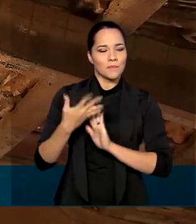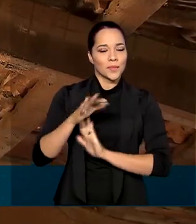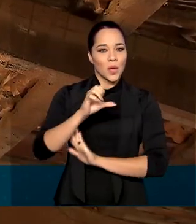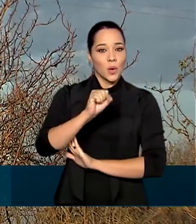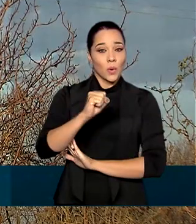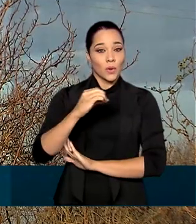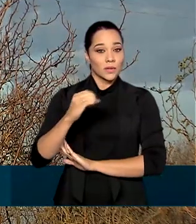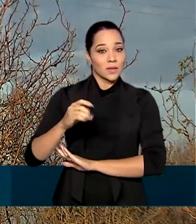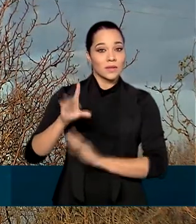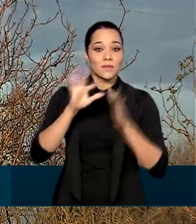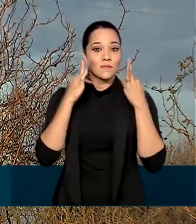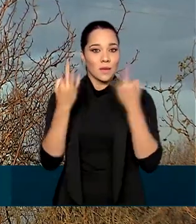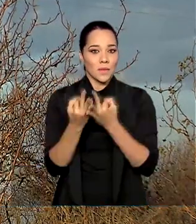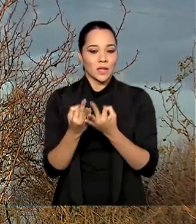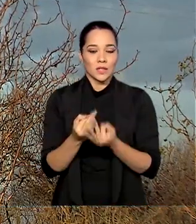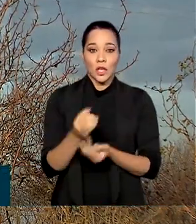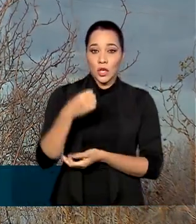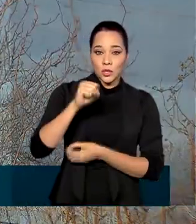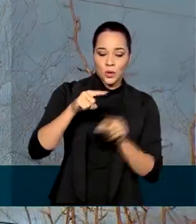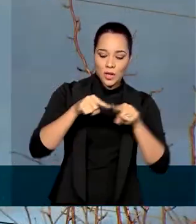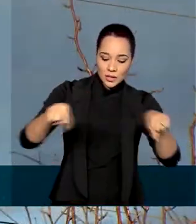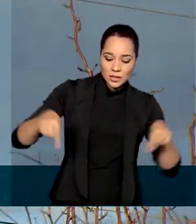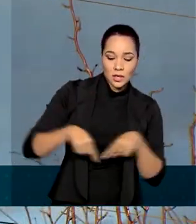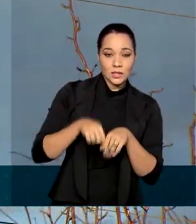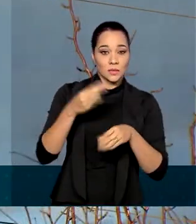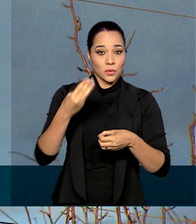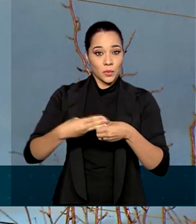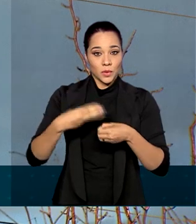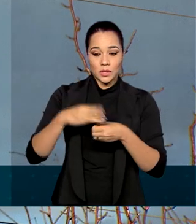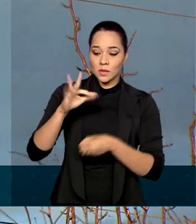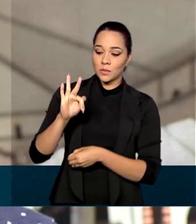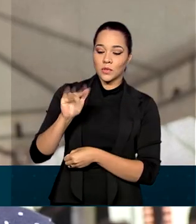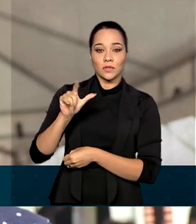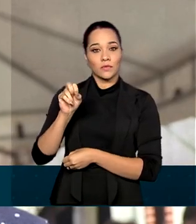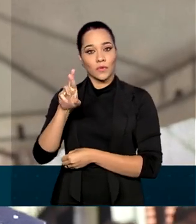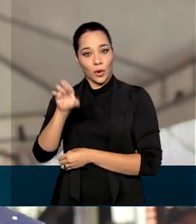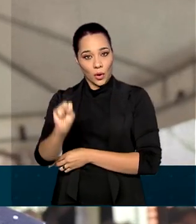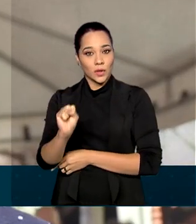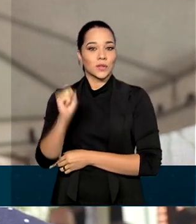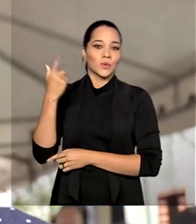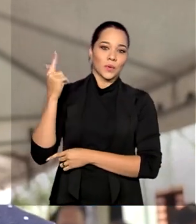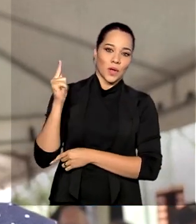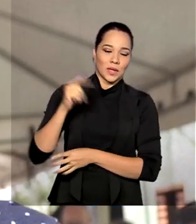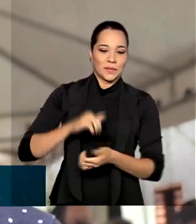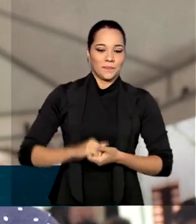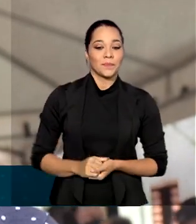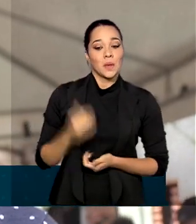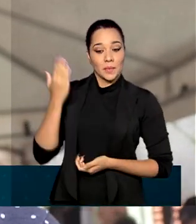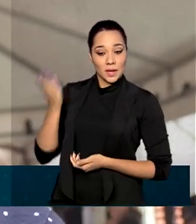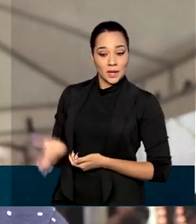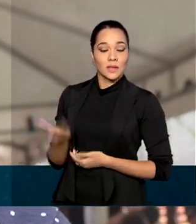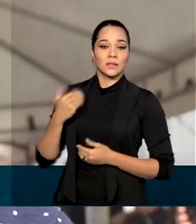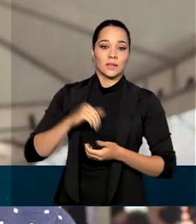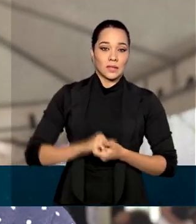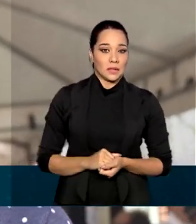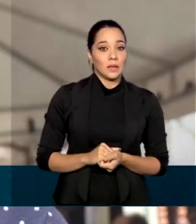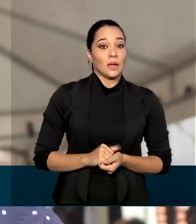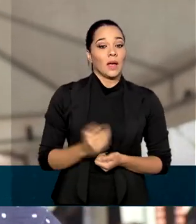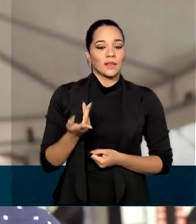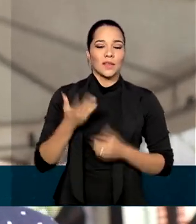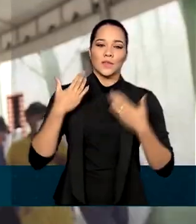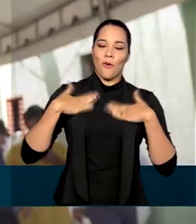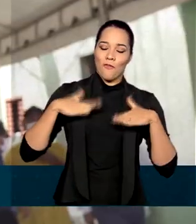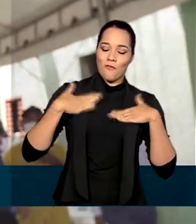famílias de 8 assentamentos do município de Flores, em Goiás. Para este assentado, além do conforto